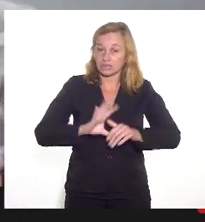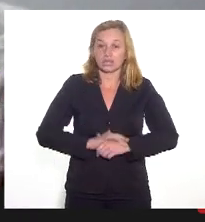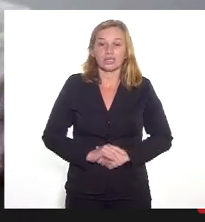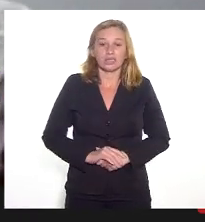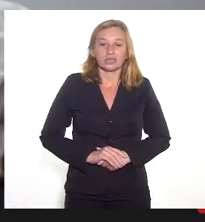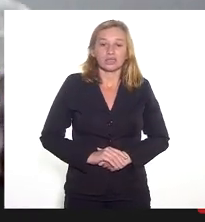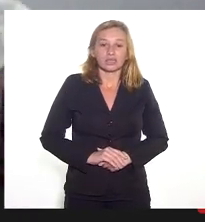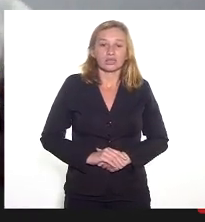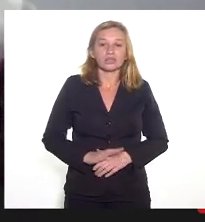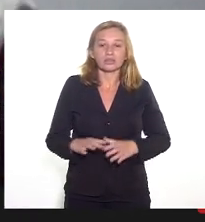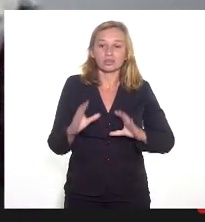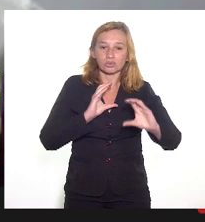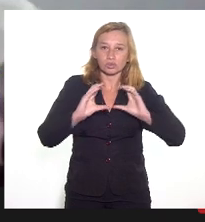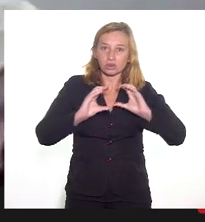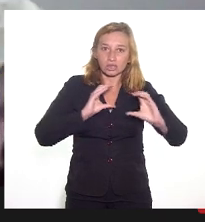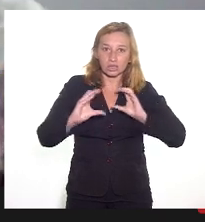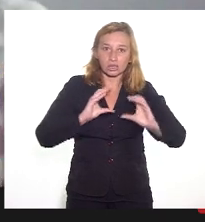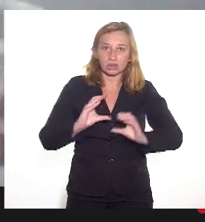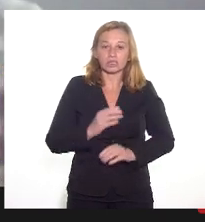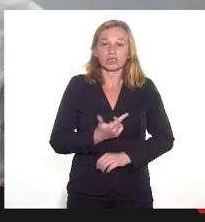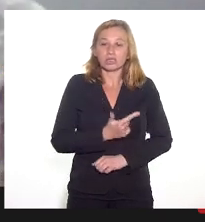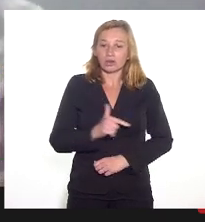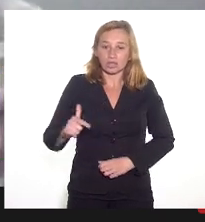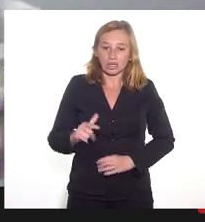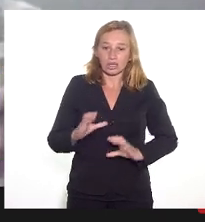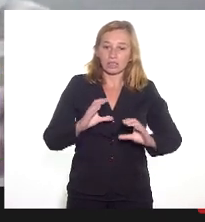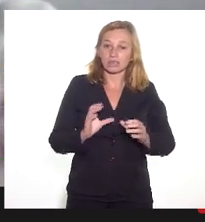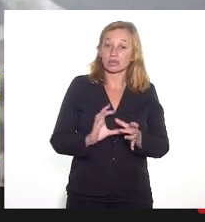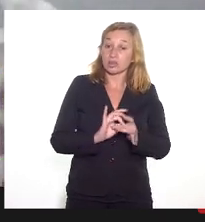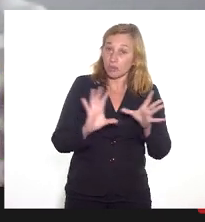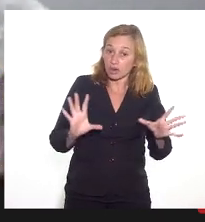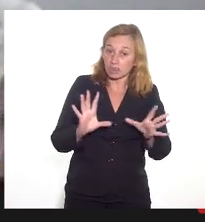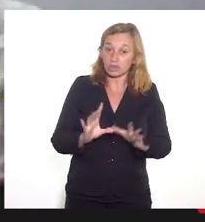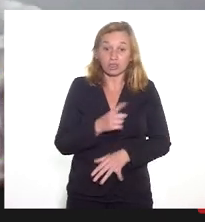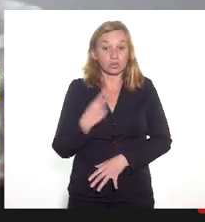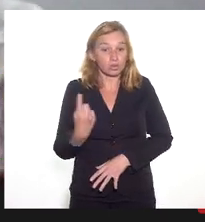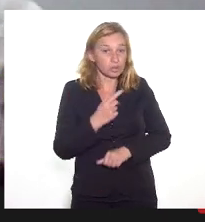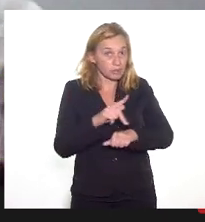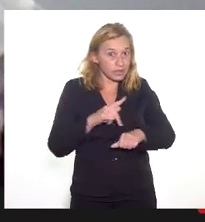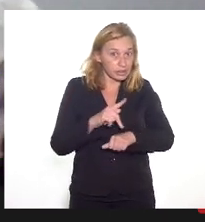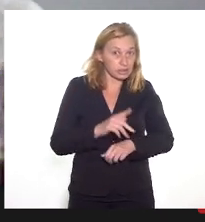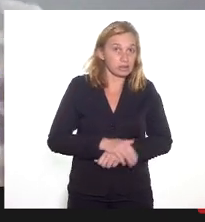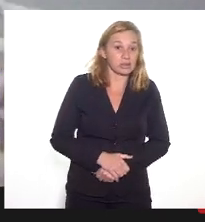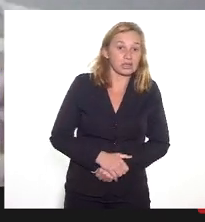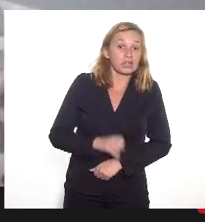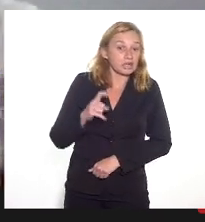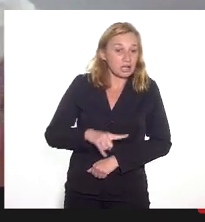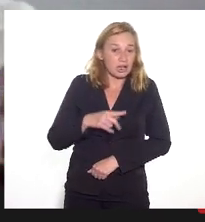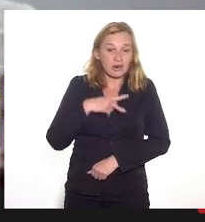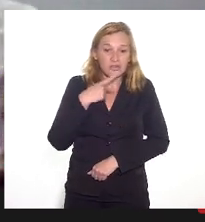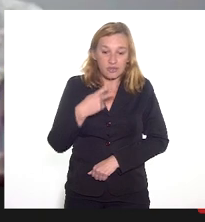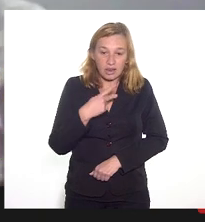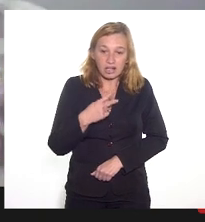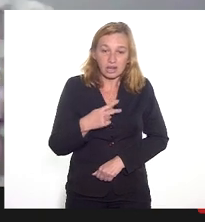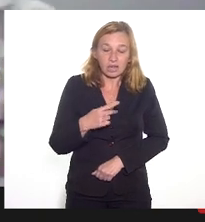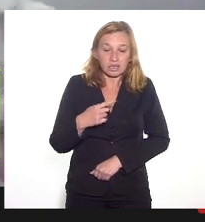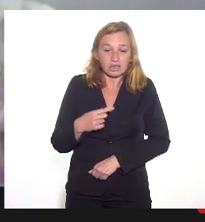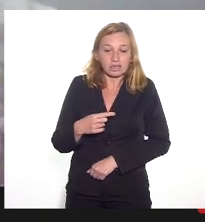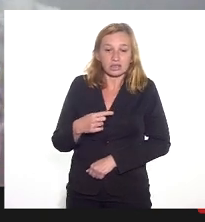democracia nas comunicações, não vai haver democracia no nosso país. Essa foi a palavra de ordem do